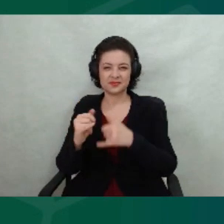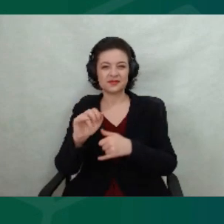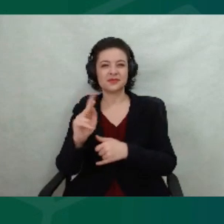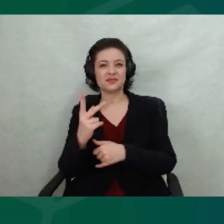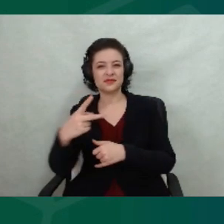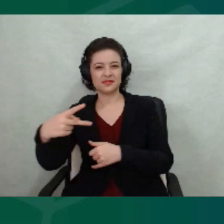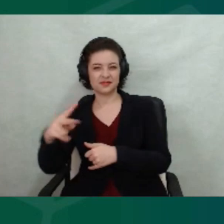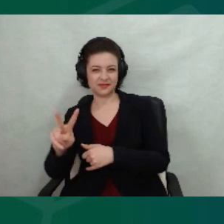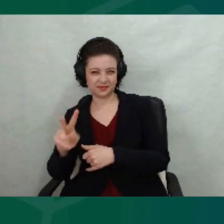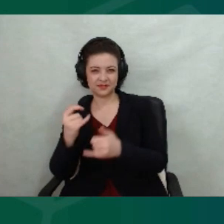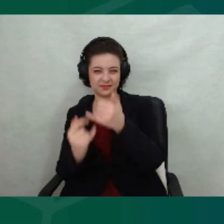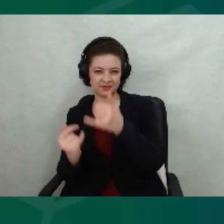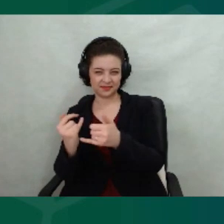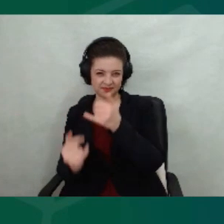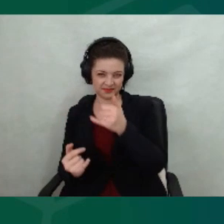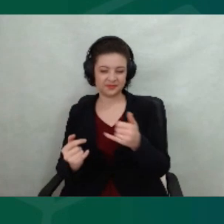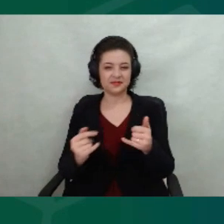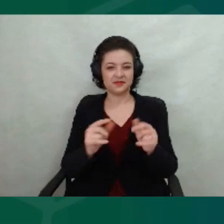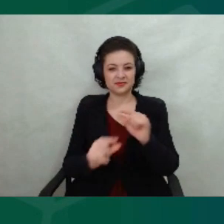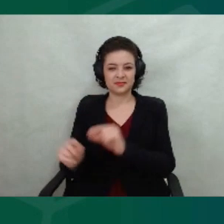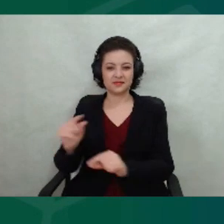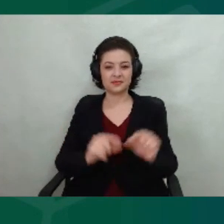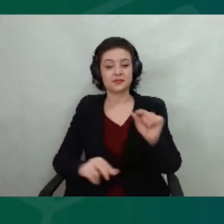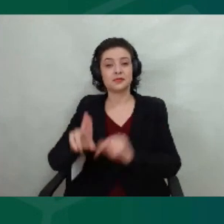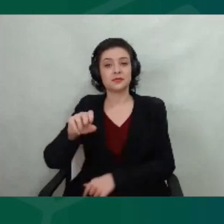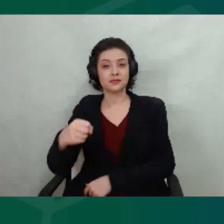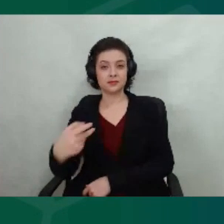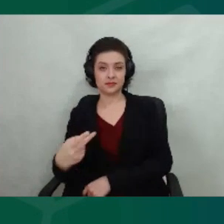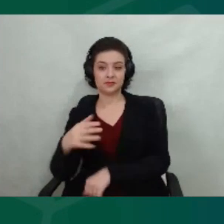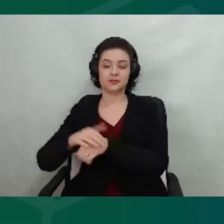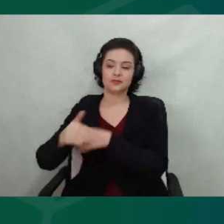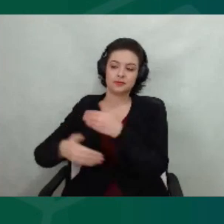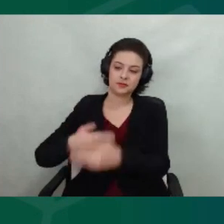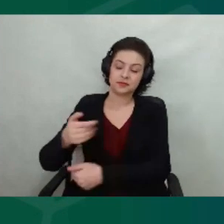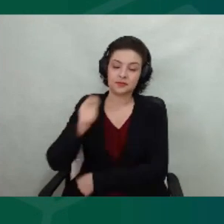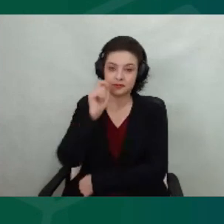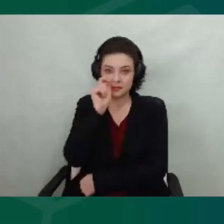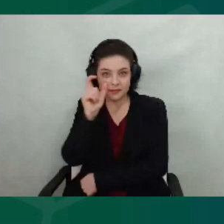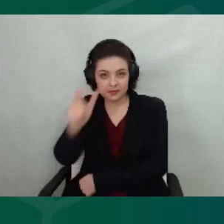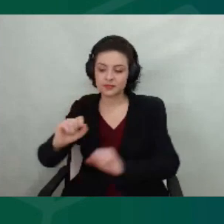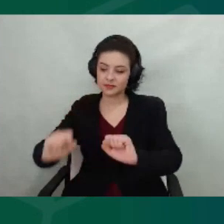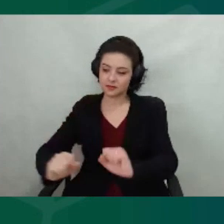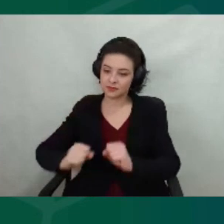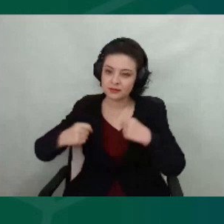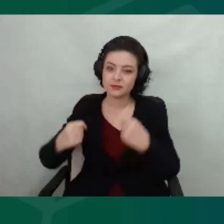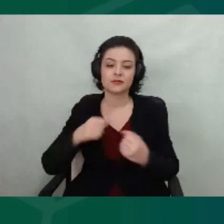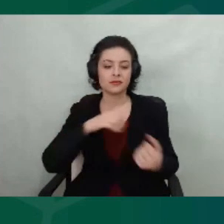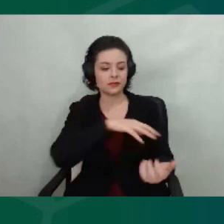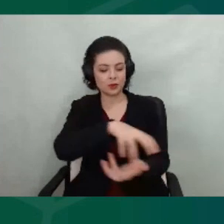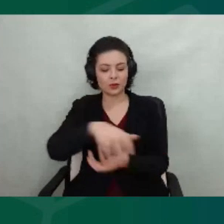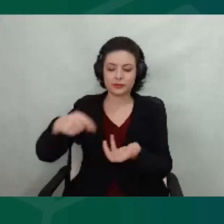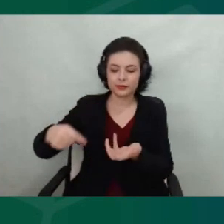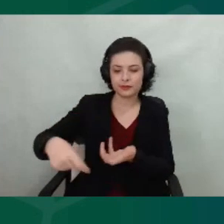sendo desenvolvidas pela Universidade de São Paulo. Então, o interesse, o esforço é mundial para a gente